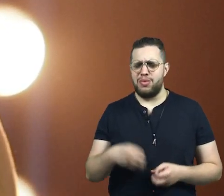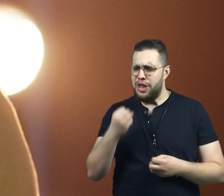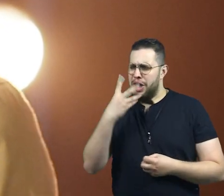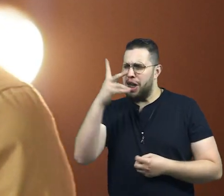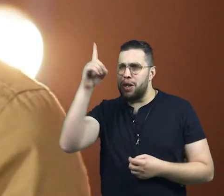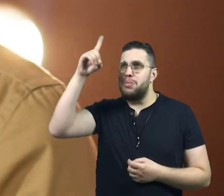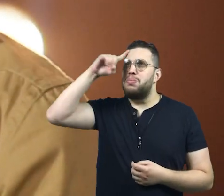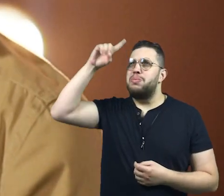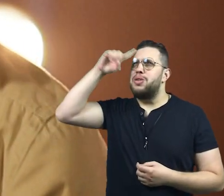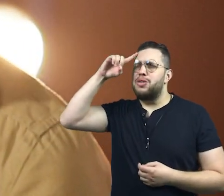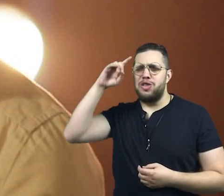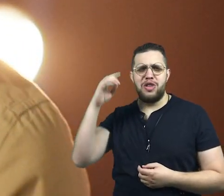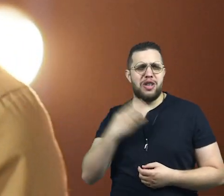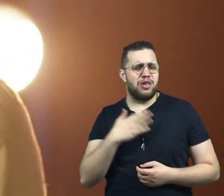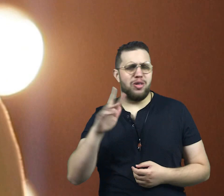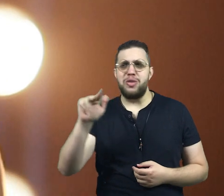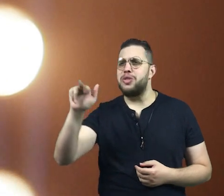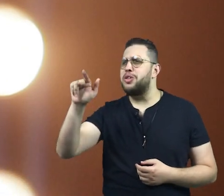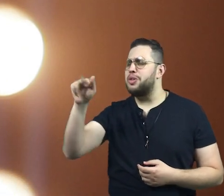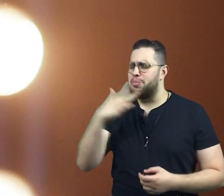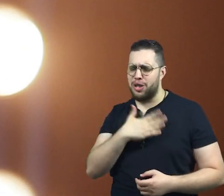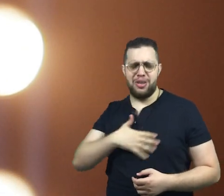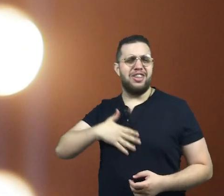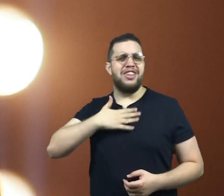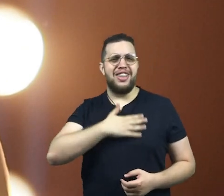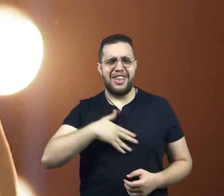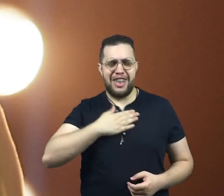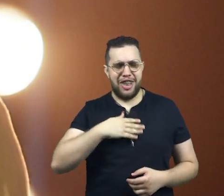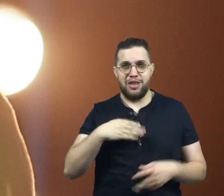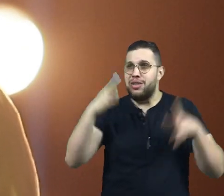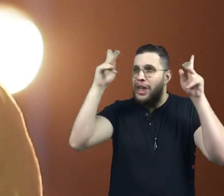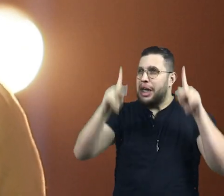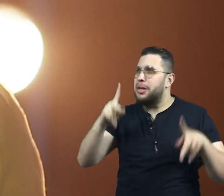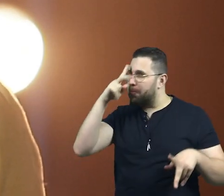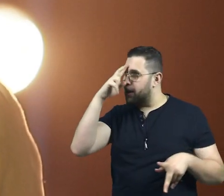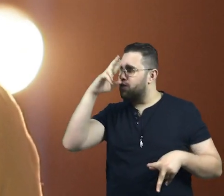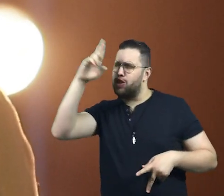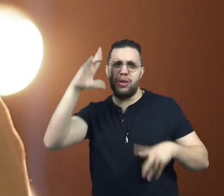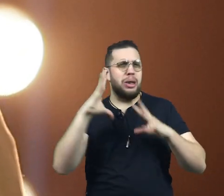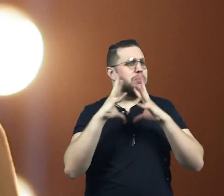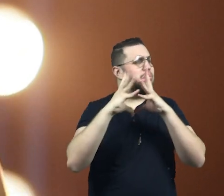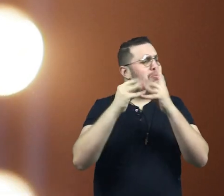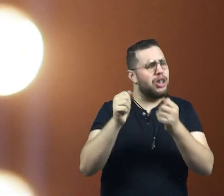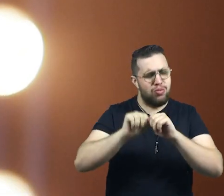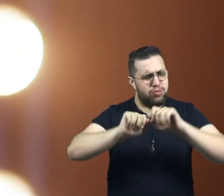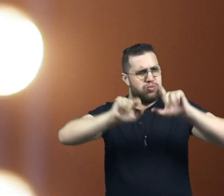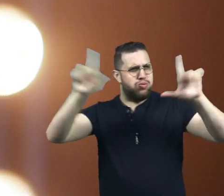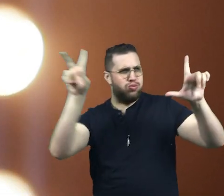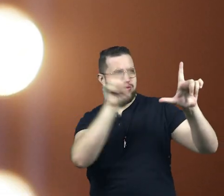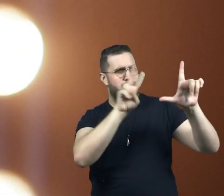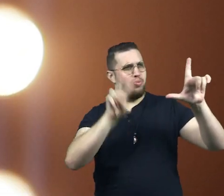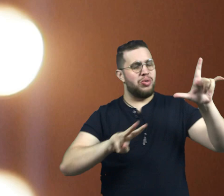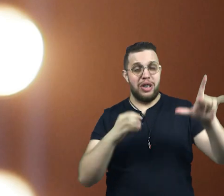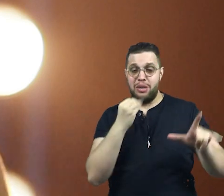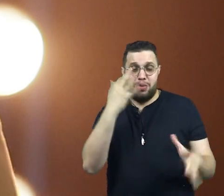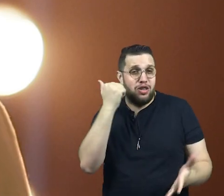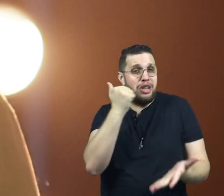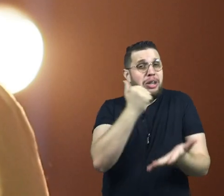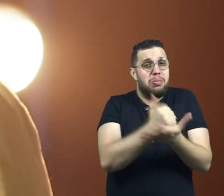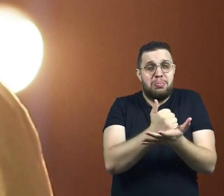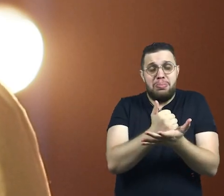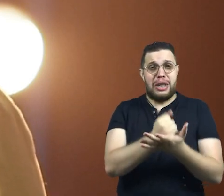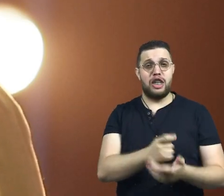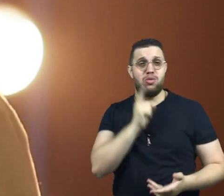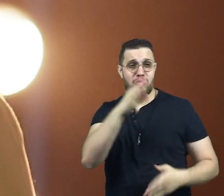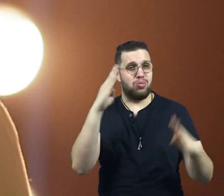dia, irmão, querida irmã. A paz do Senhor para todos. Espero que esteja tudo bem com você, com a sua casa,